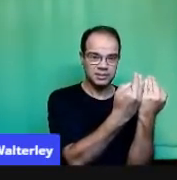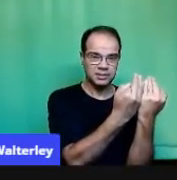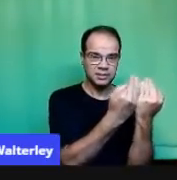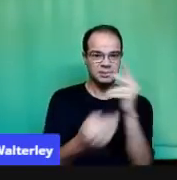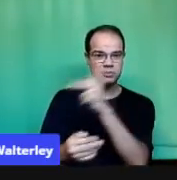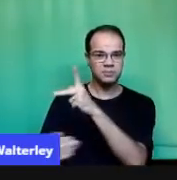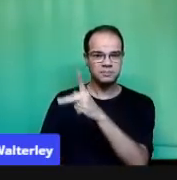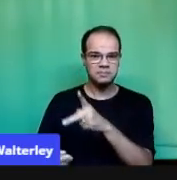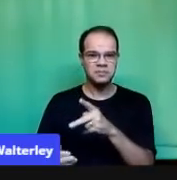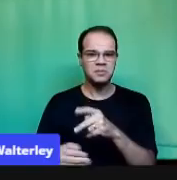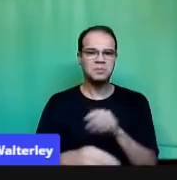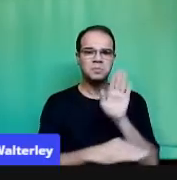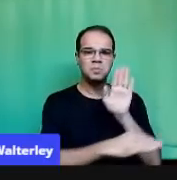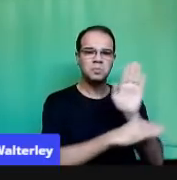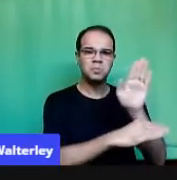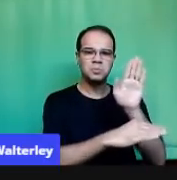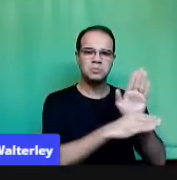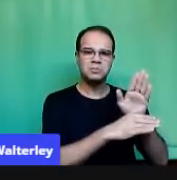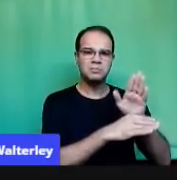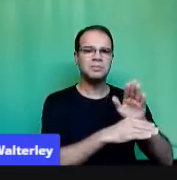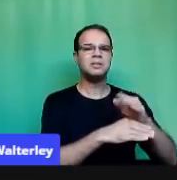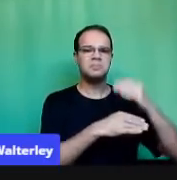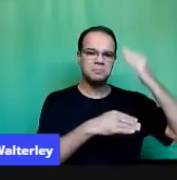Pode passar, por favor?